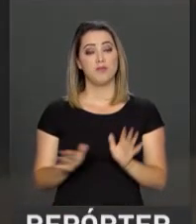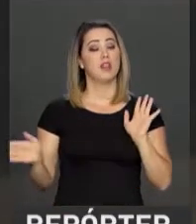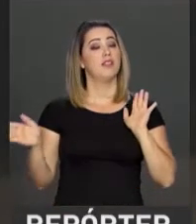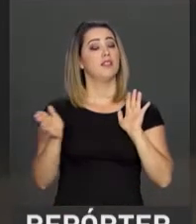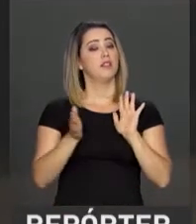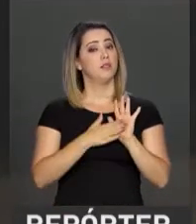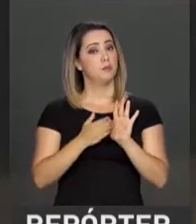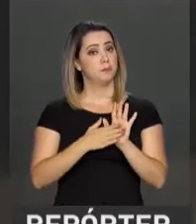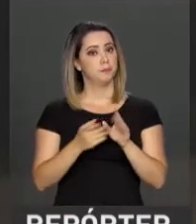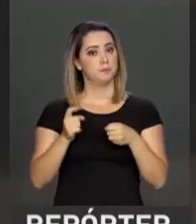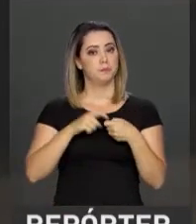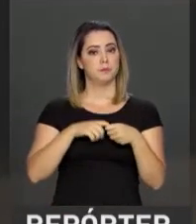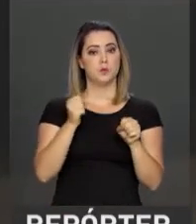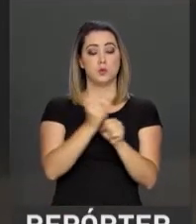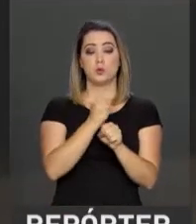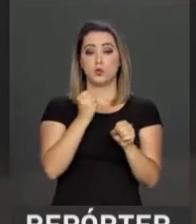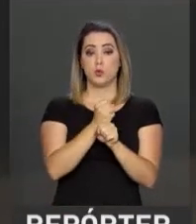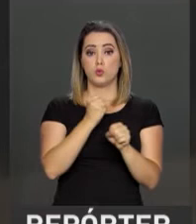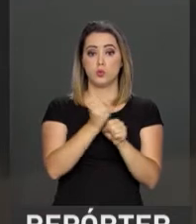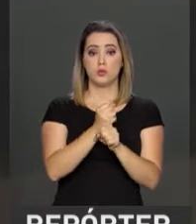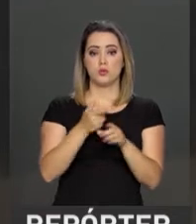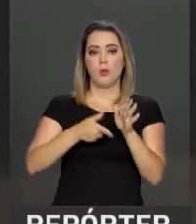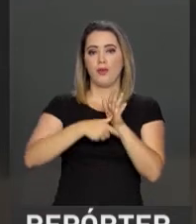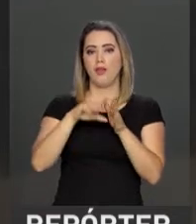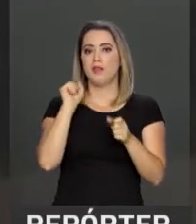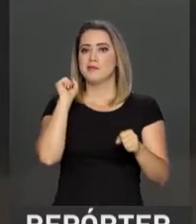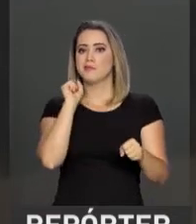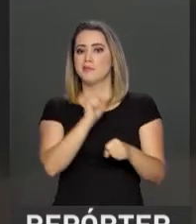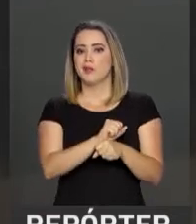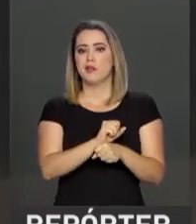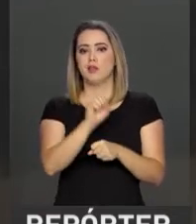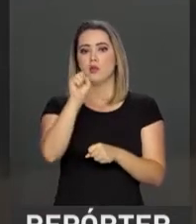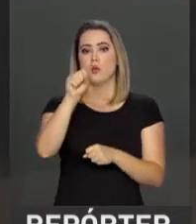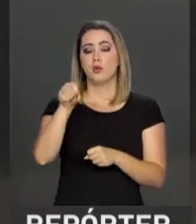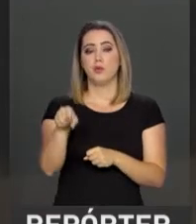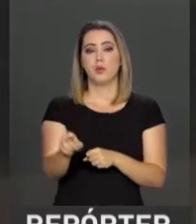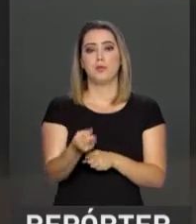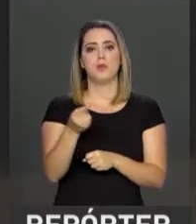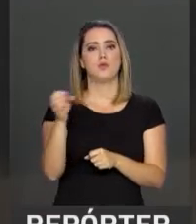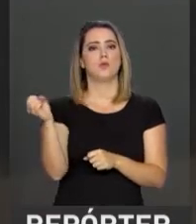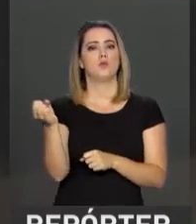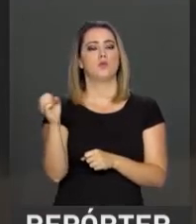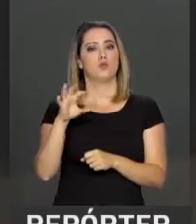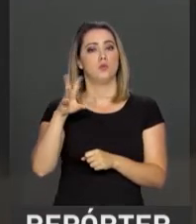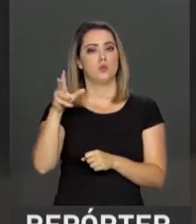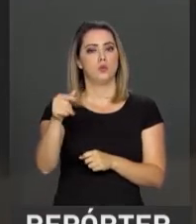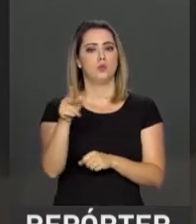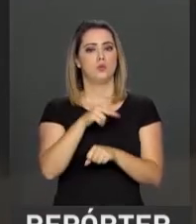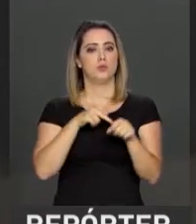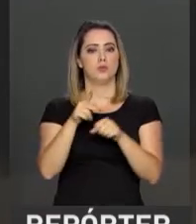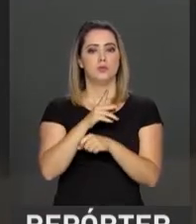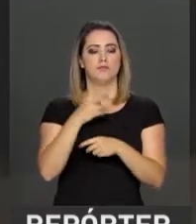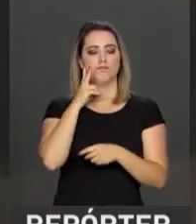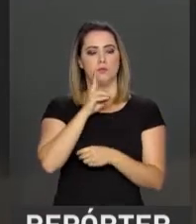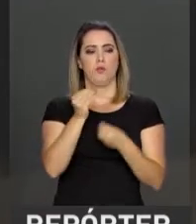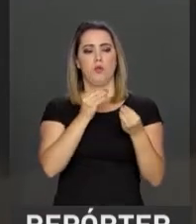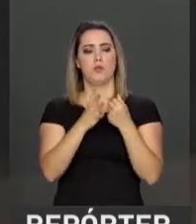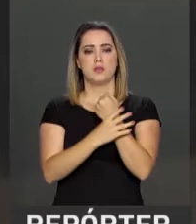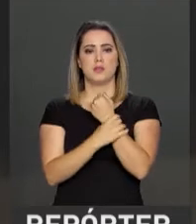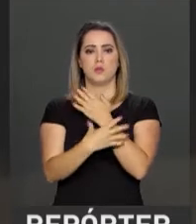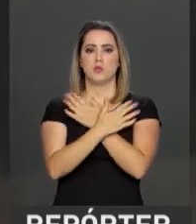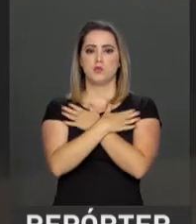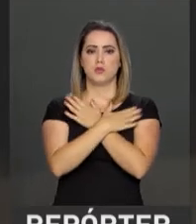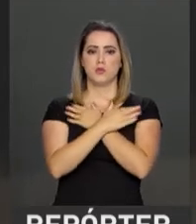de obras públicas paralisadas, são mais de 8 mil em todo o país, a revisão de regras do seguro-desemprego,